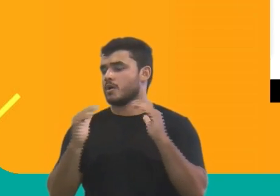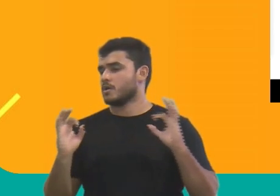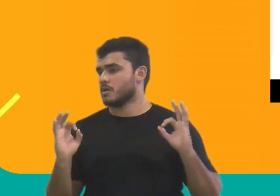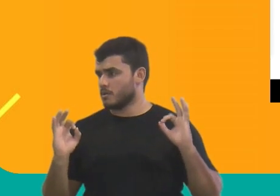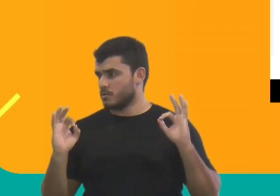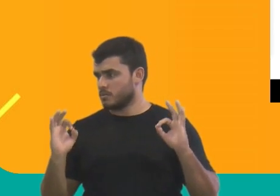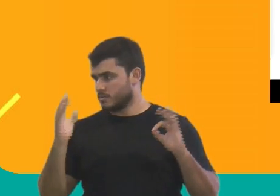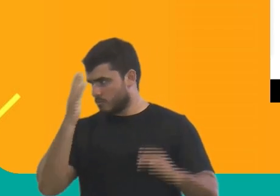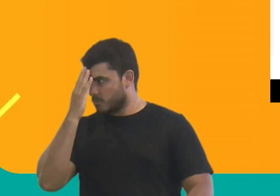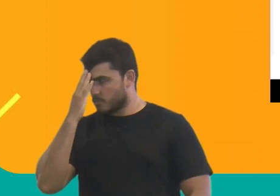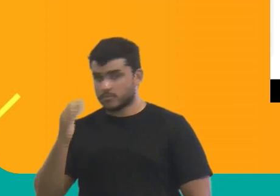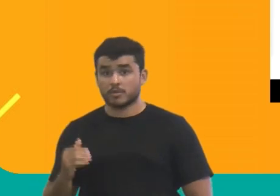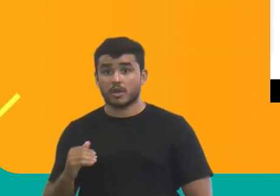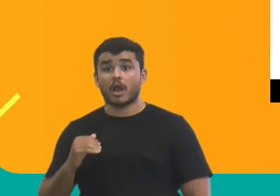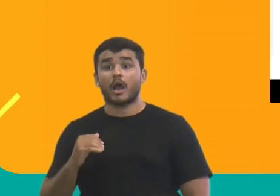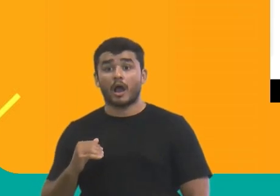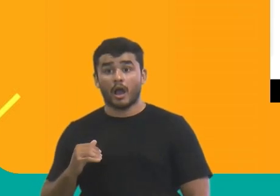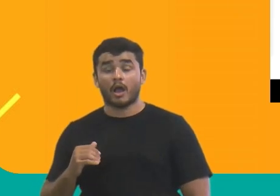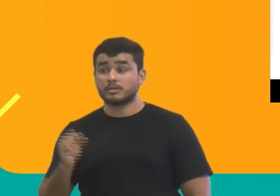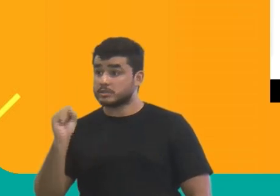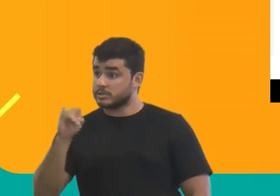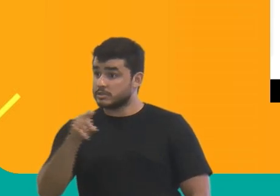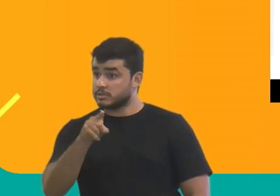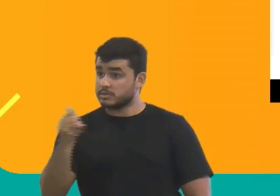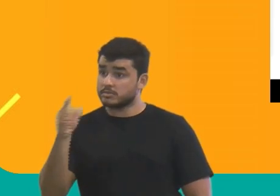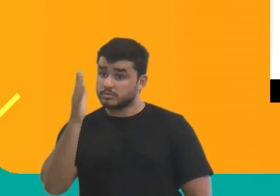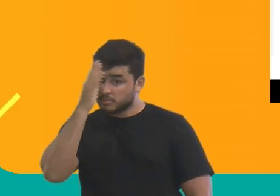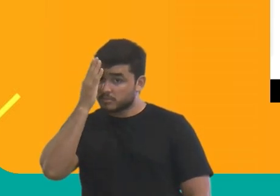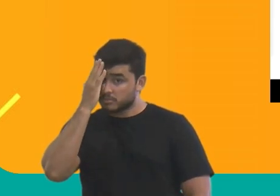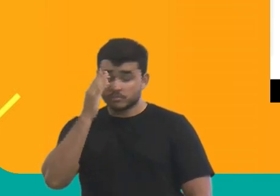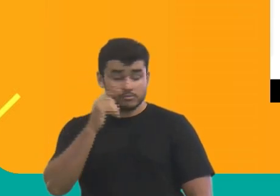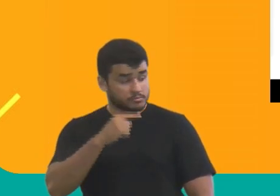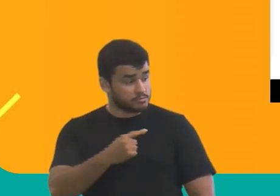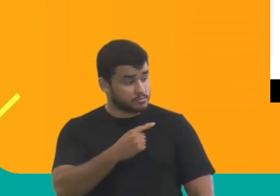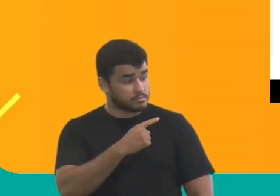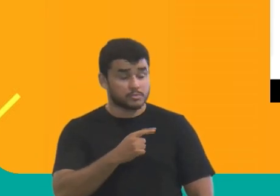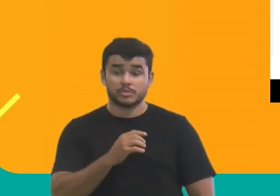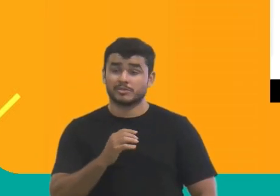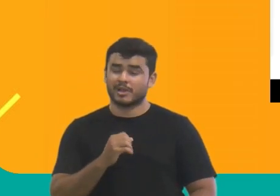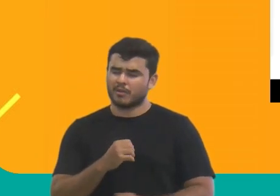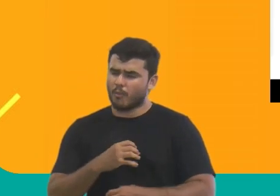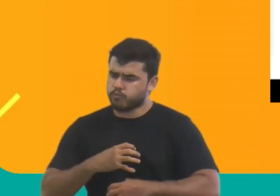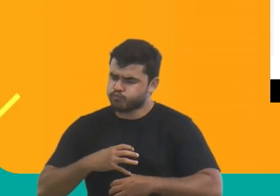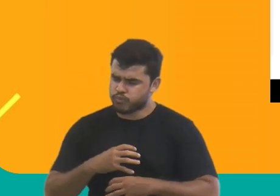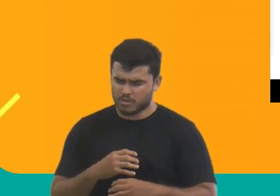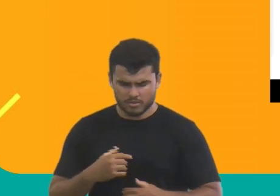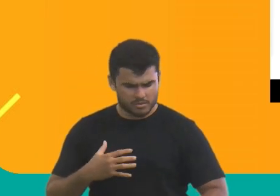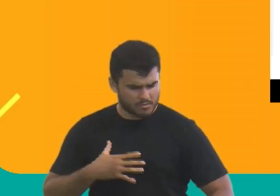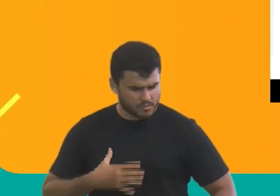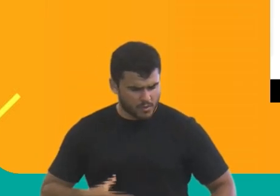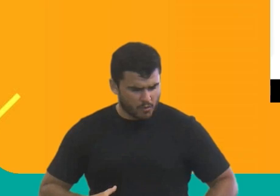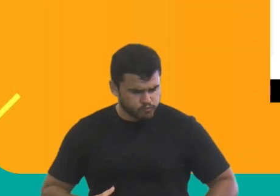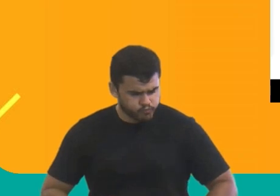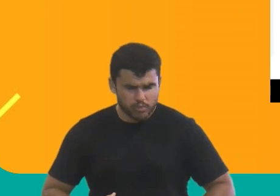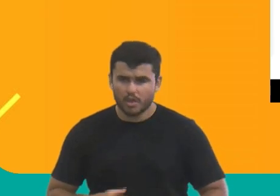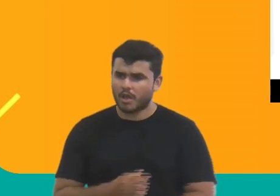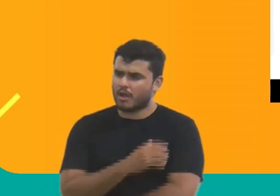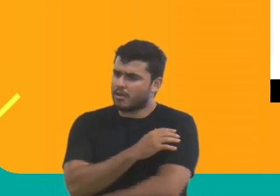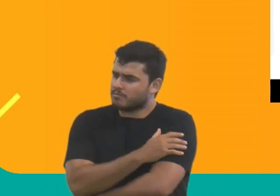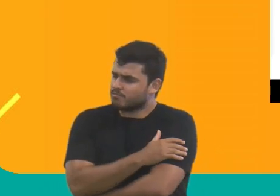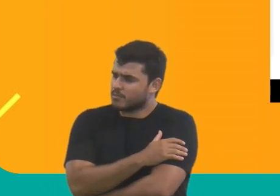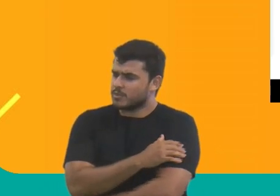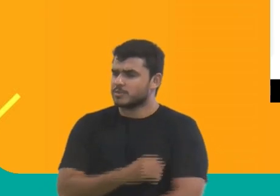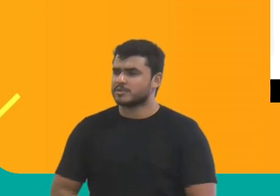ambiente externo, aí é que eu vou ter a minha, meu inchaço. É que eu vou ter o aumento